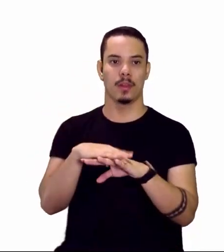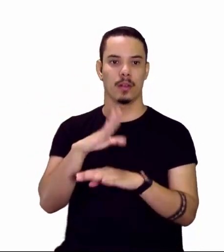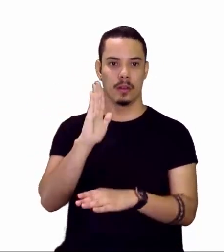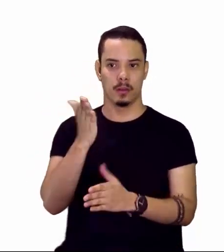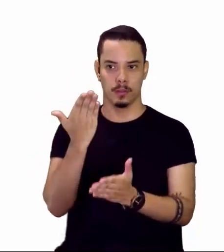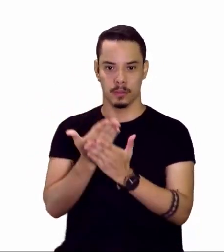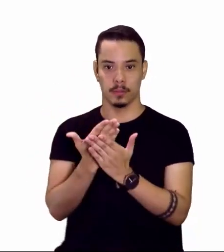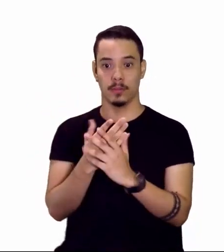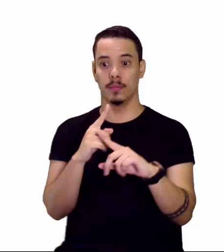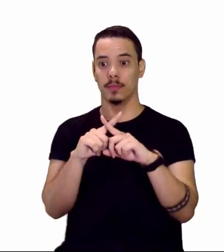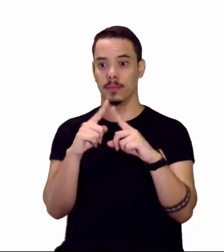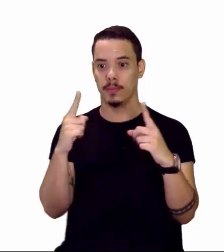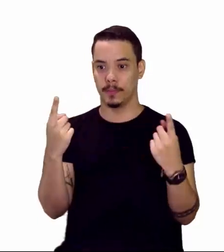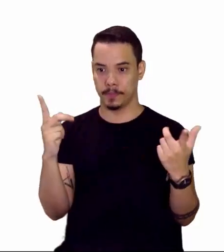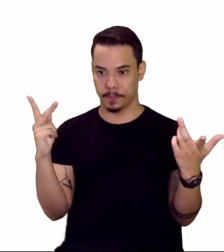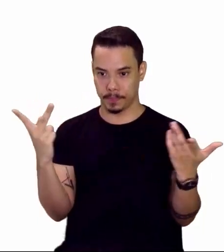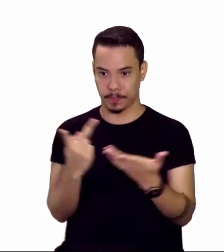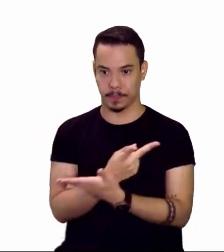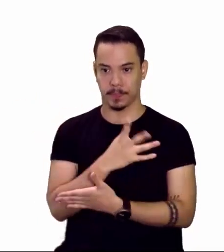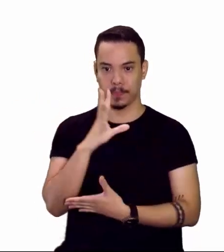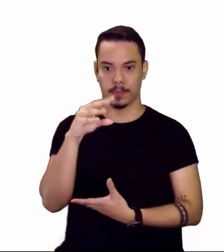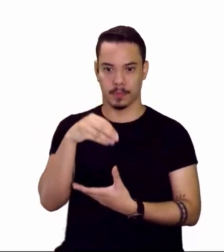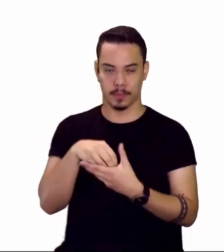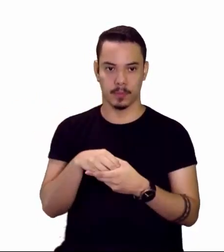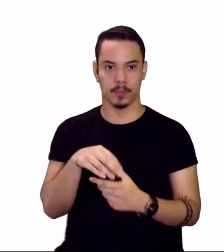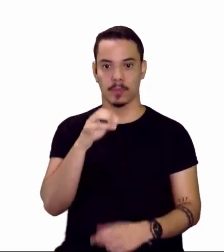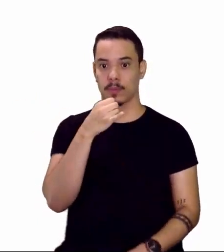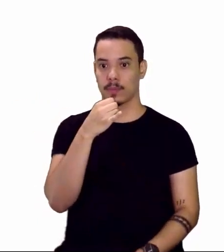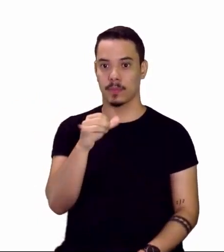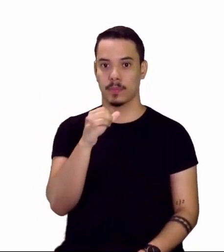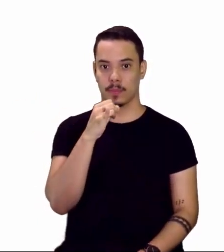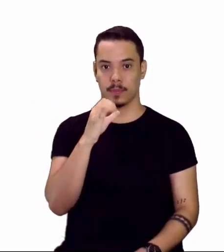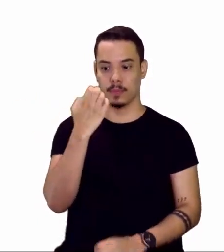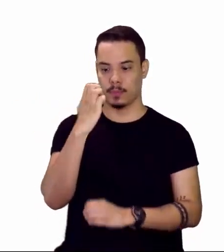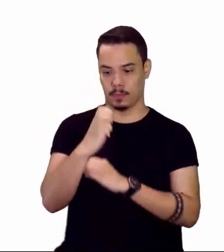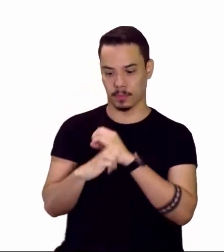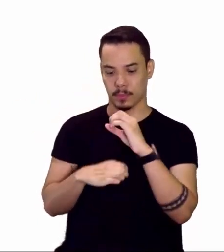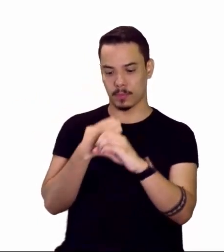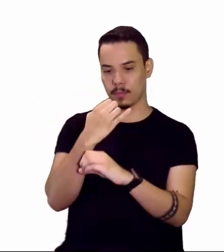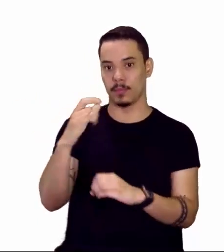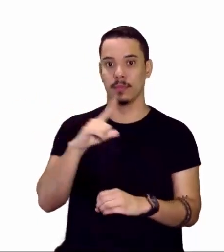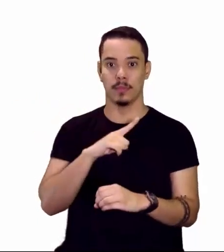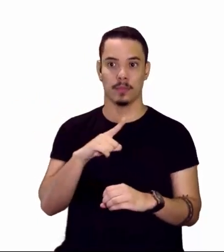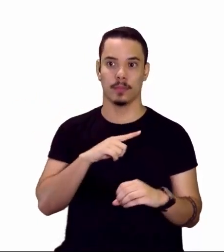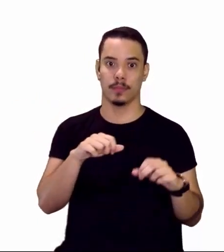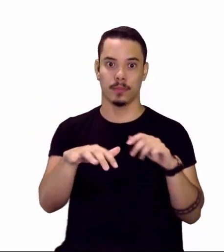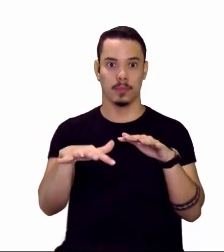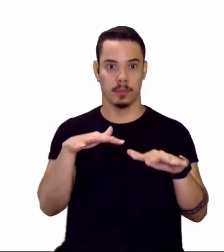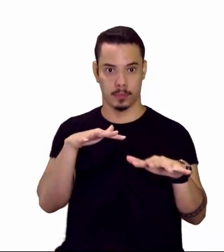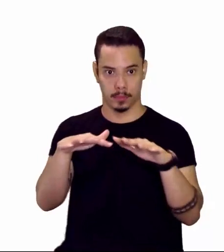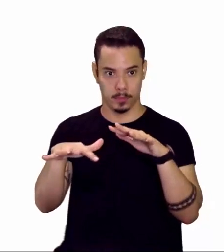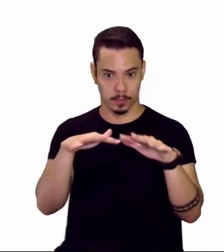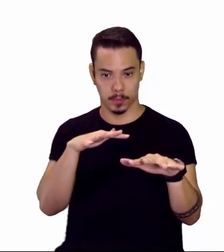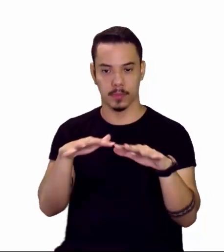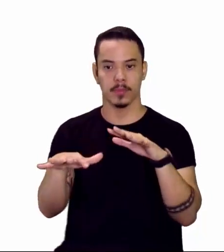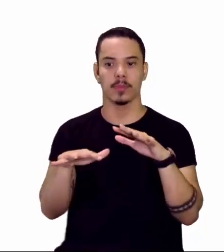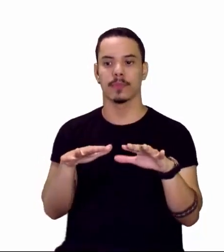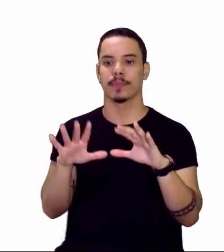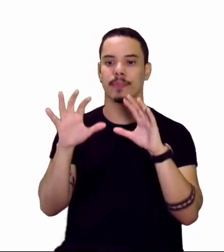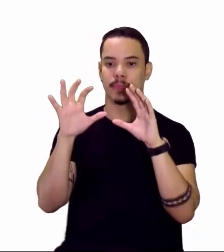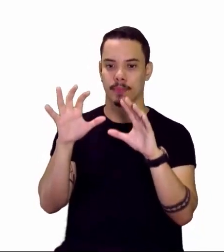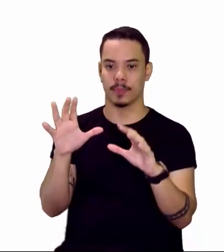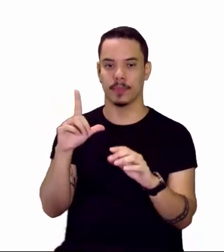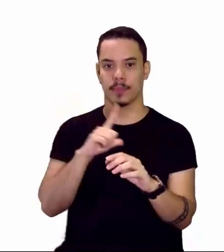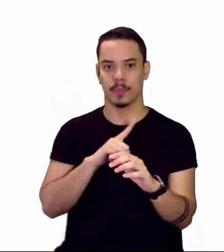Acontece que os elétrons, eles estão se movimentando, e aí a gente teria